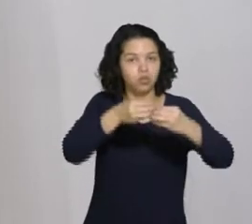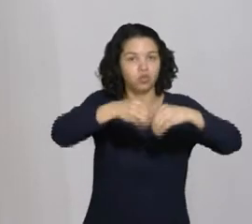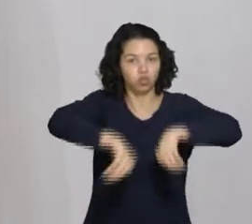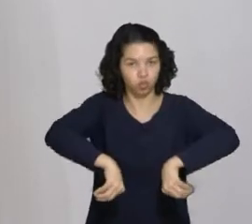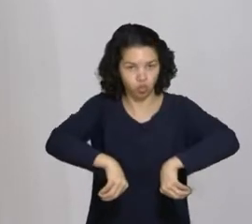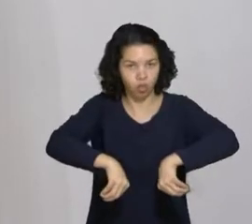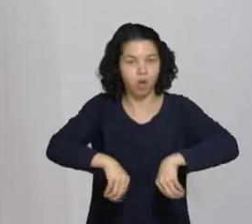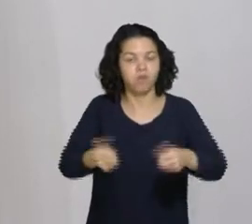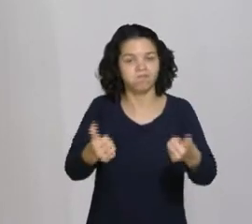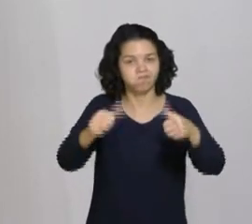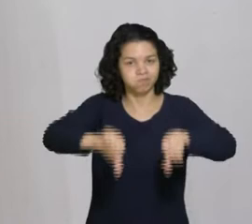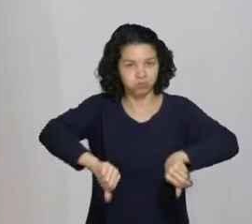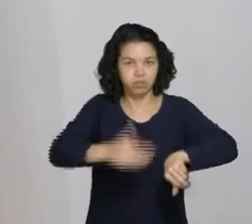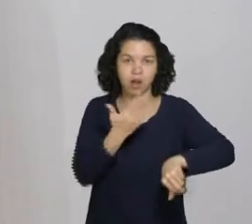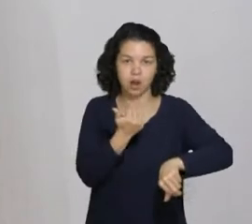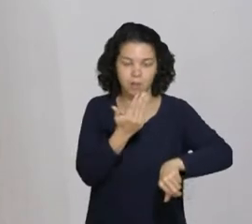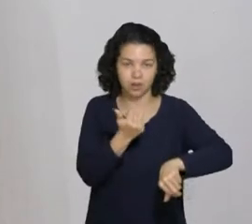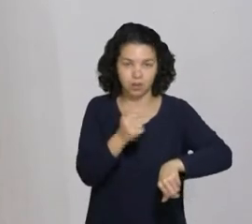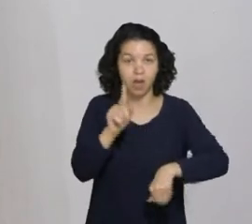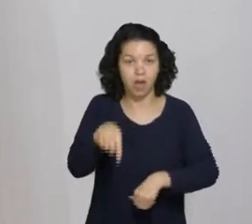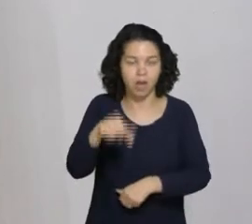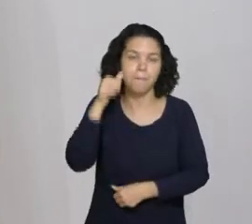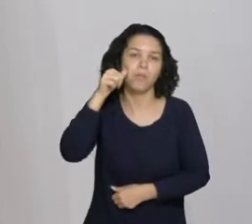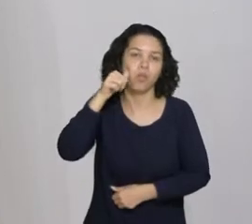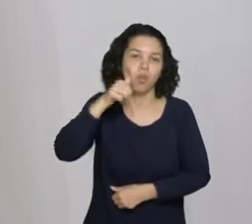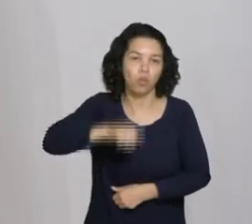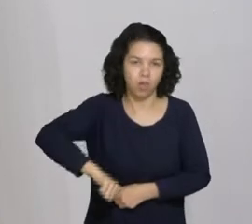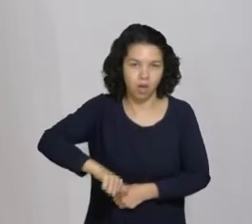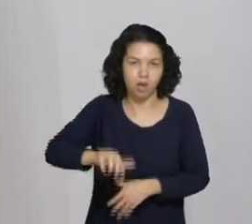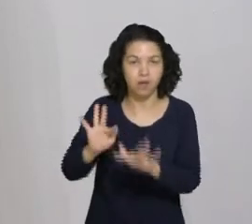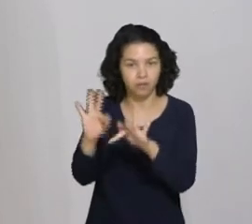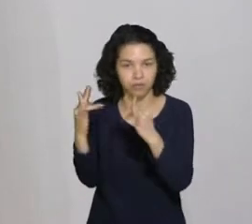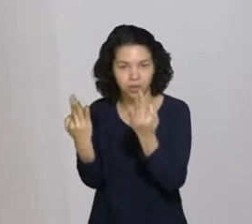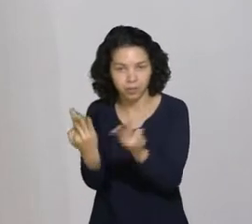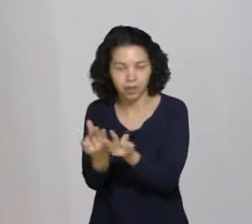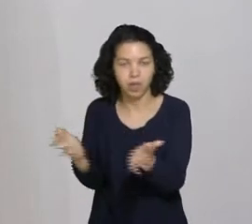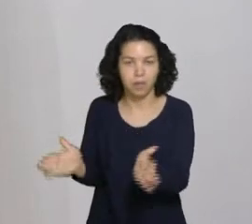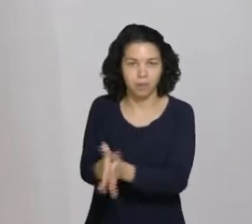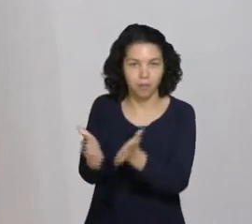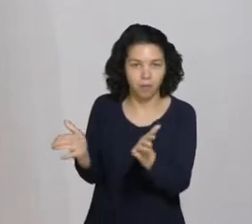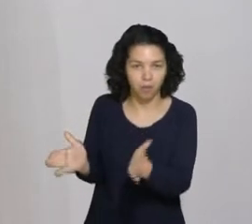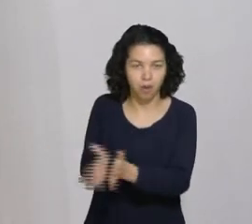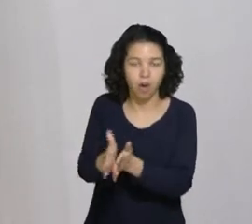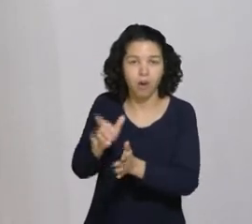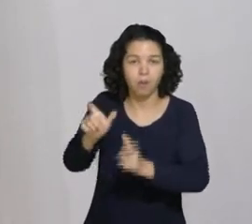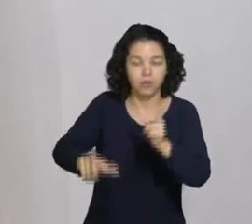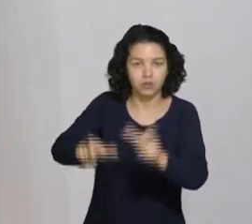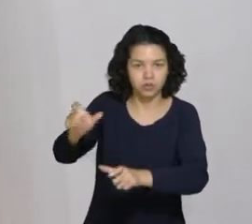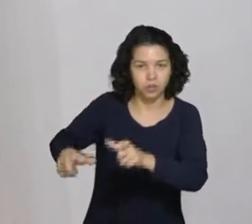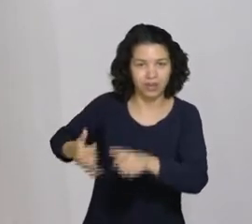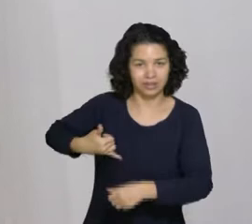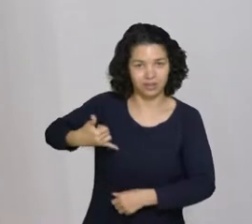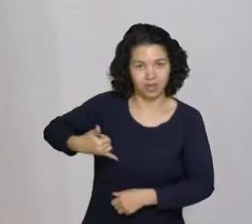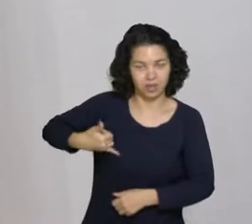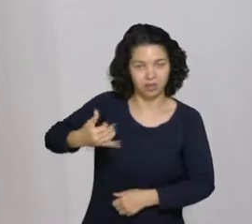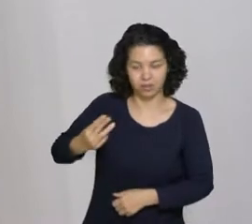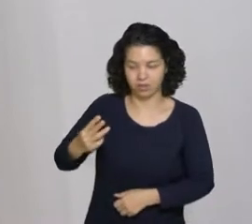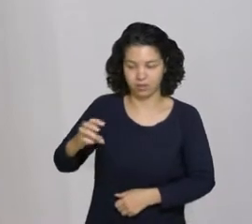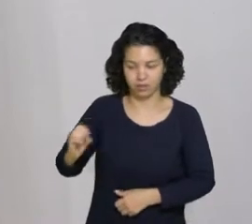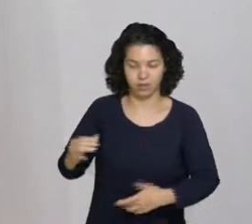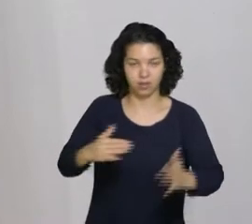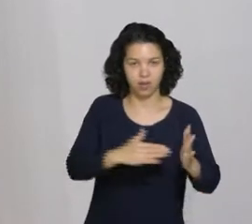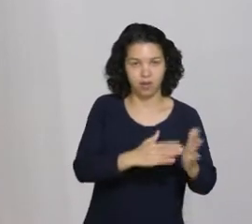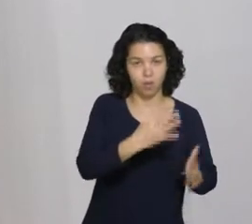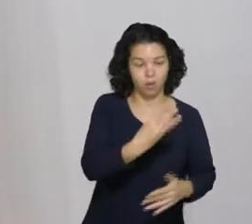no Brasil são mulheres famílias pobres pessoas com idade entre 30 e